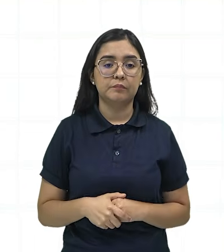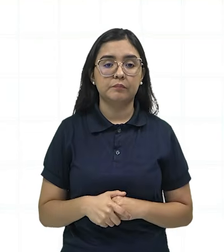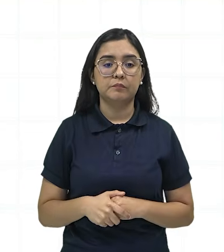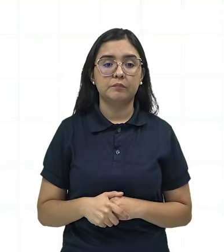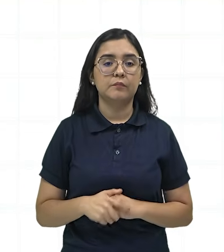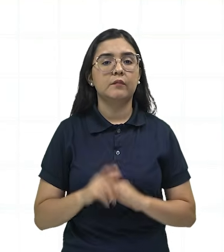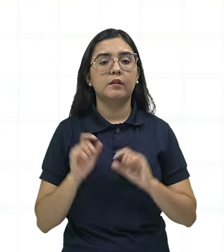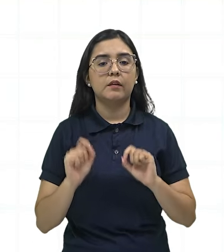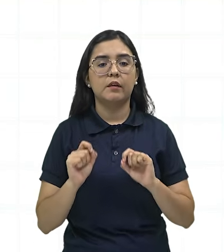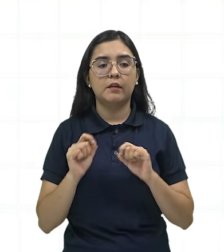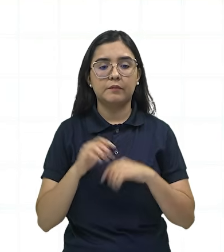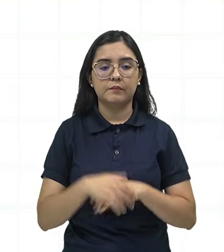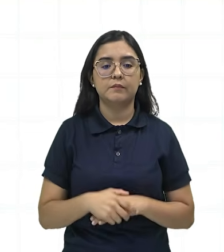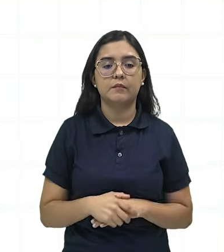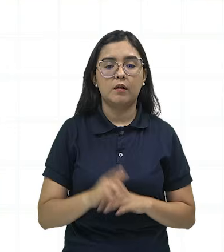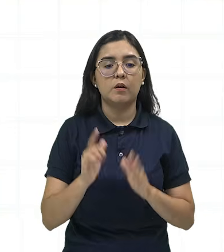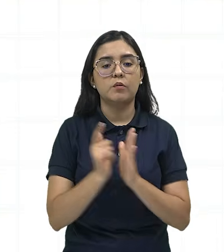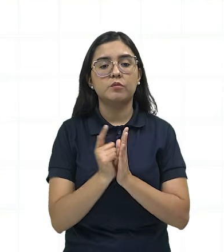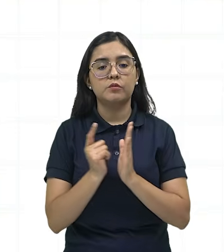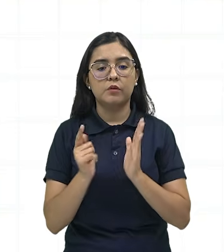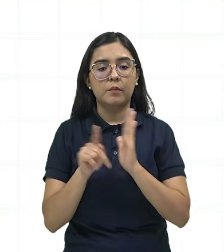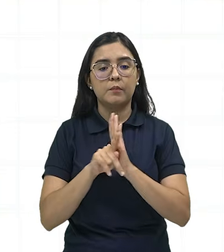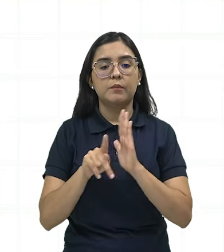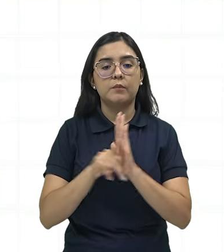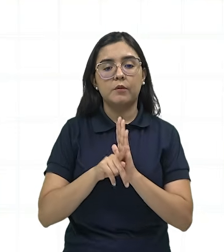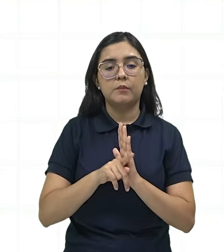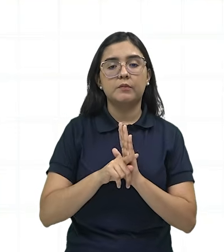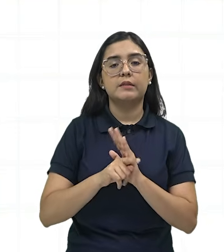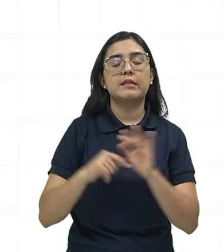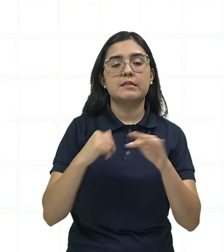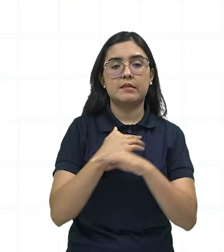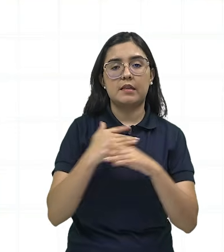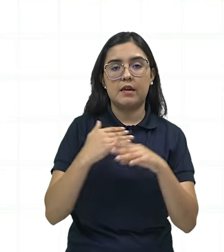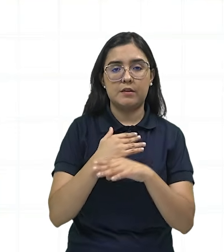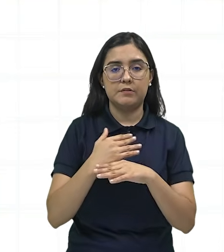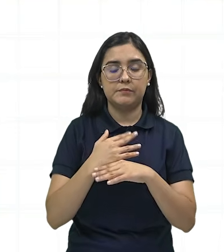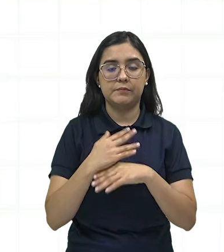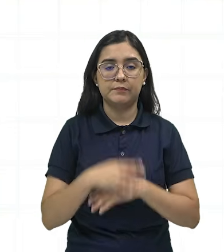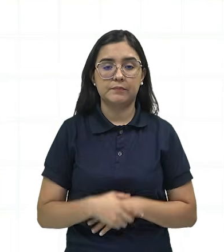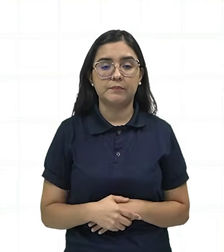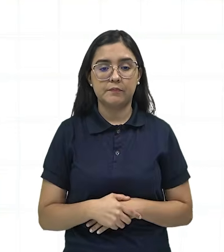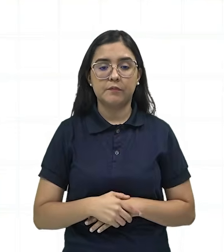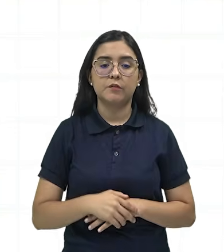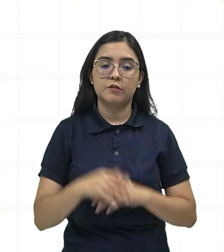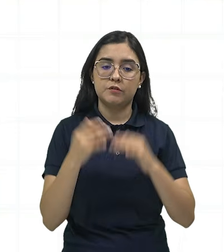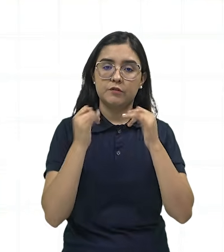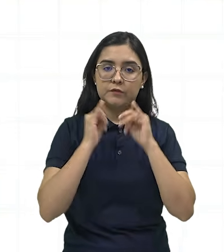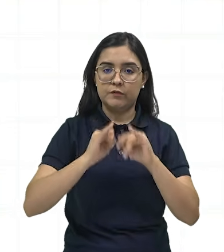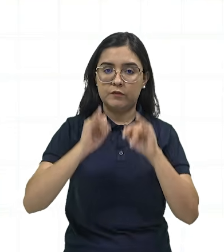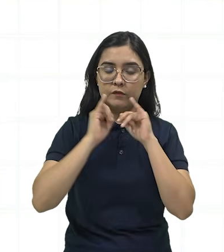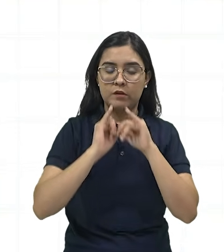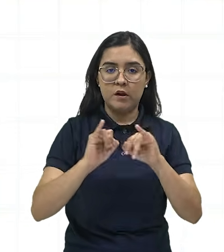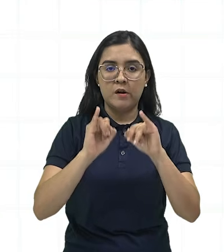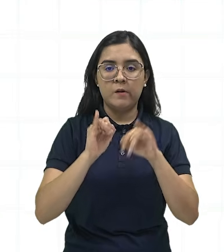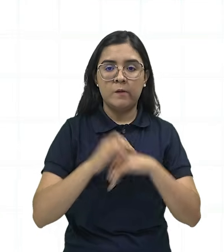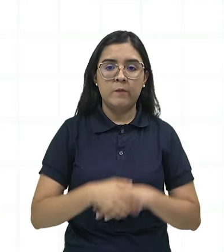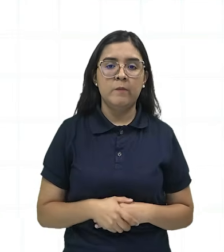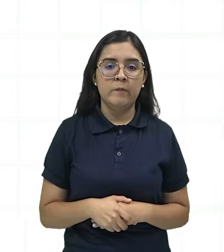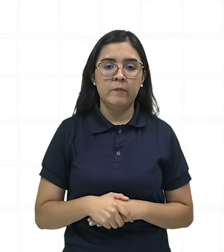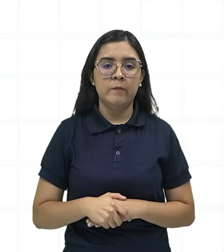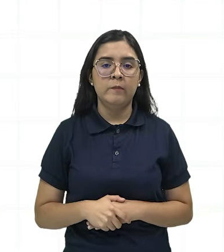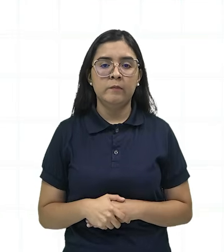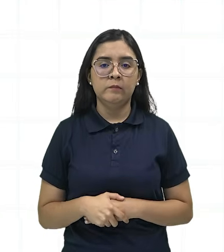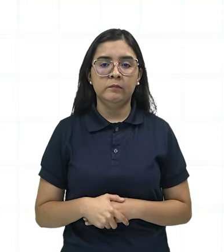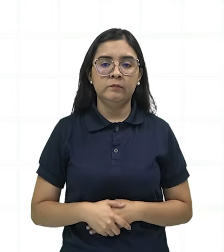suporte, quem é o suporte? É o Jornal da Cidade. É onde está publicada essa notícia.